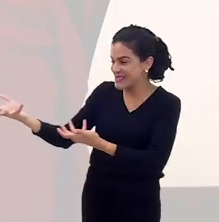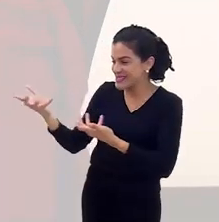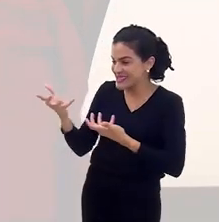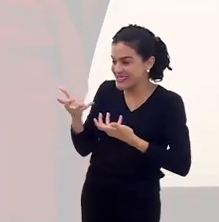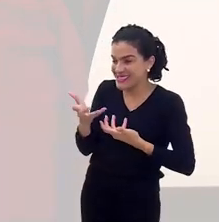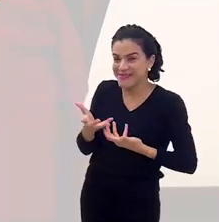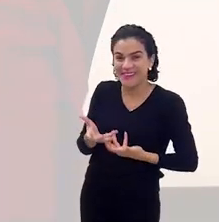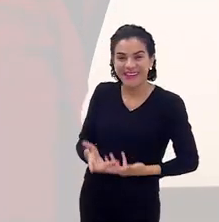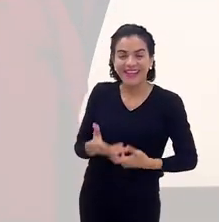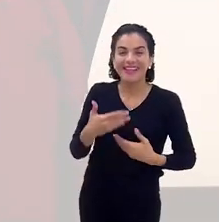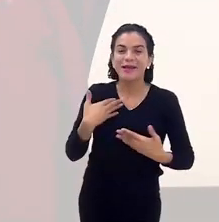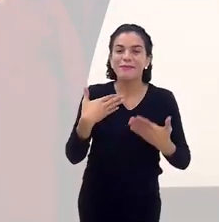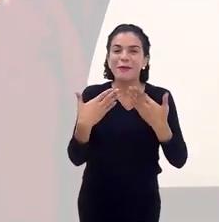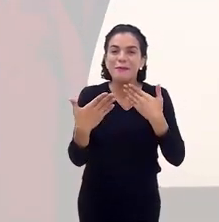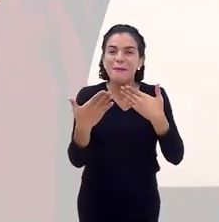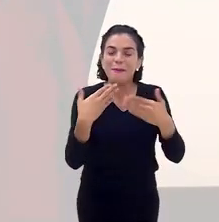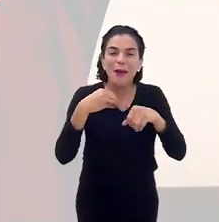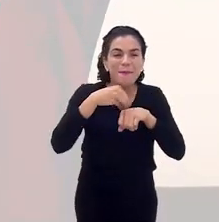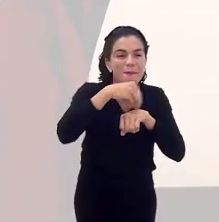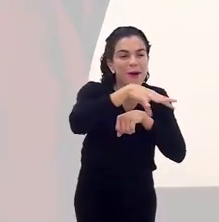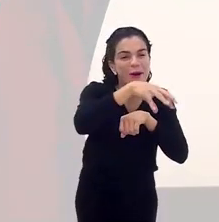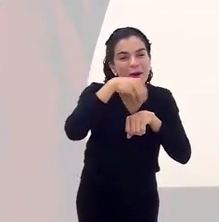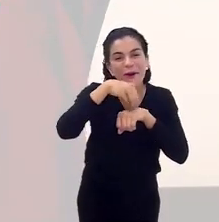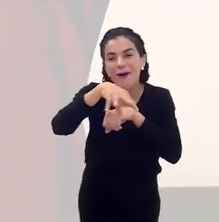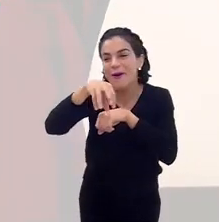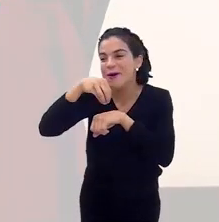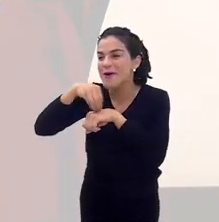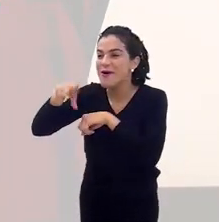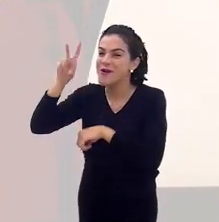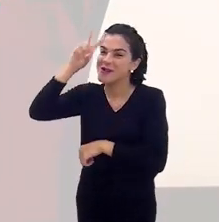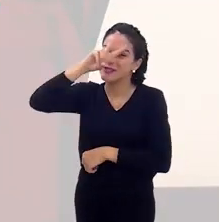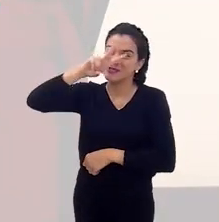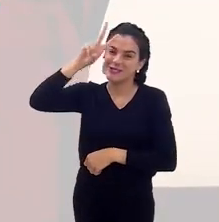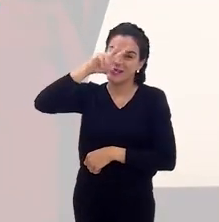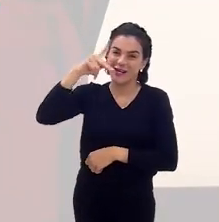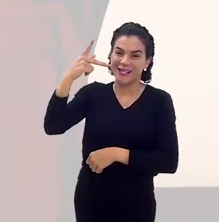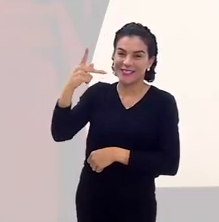lhe receber aqui e poder levar um pouco dessa história